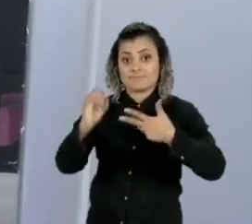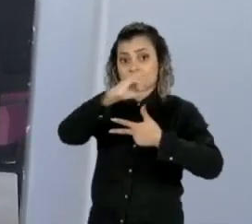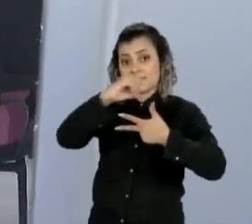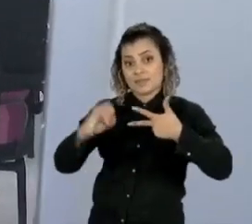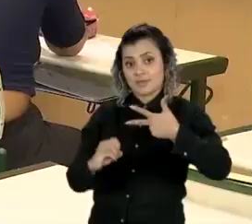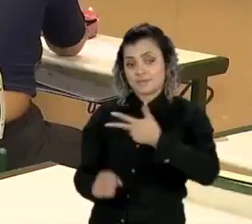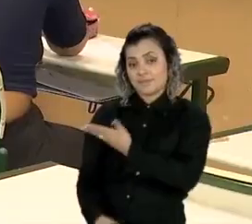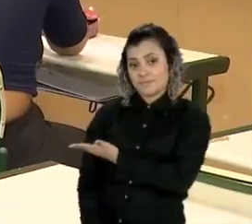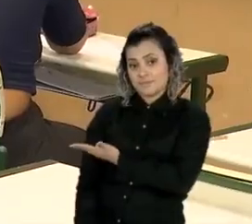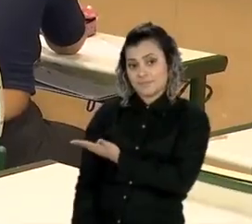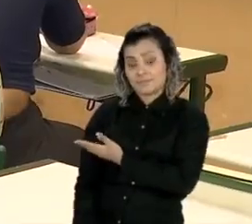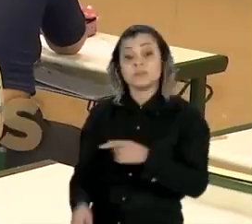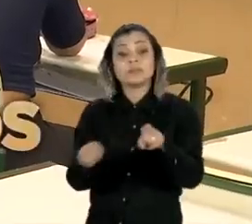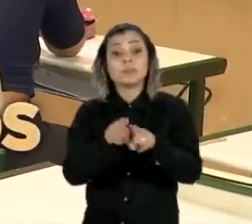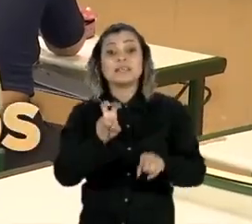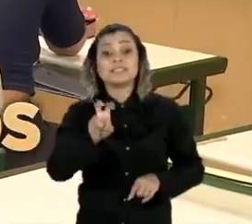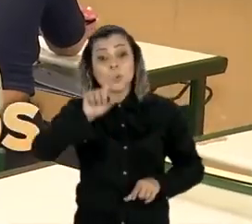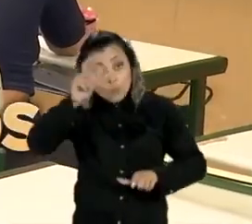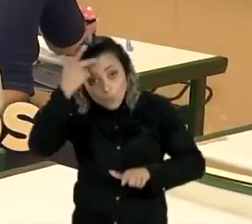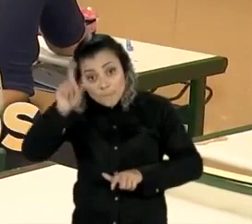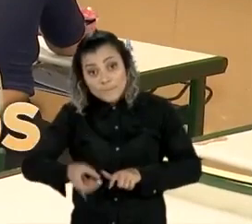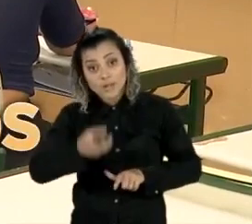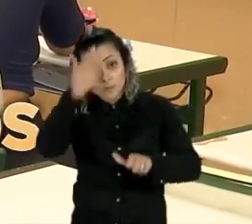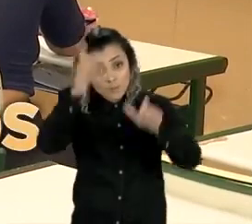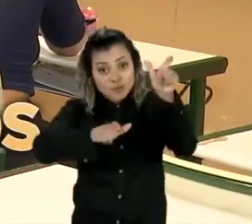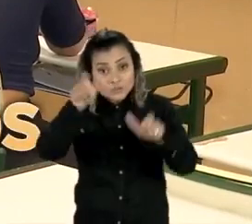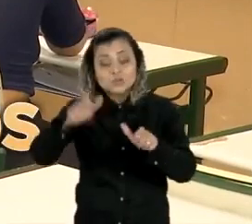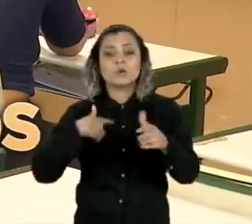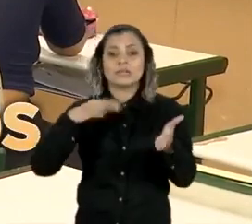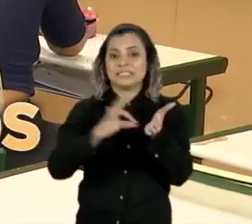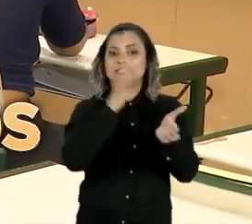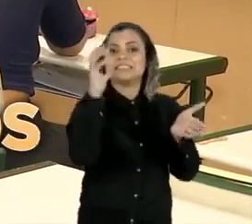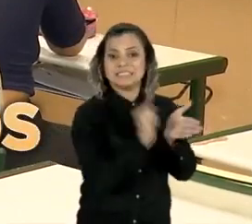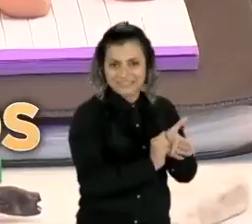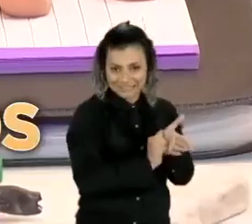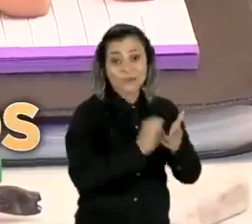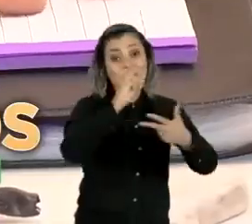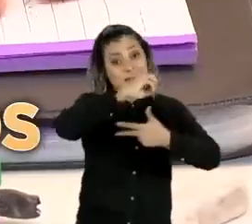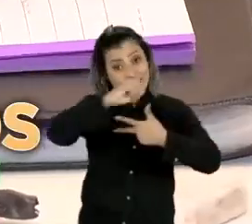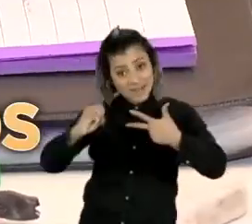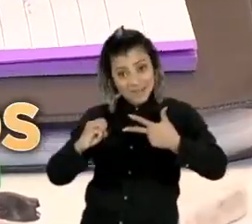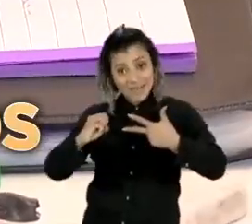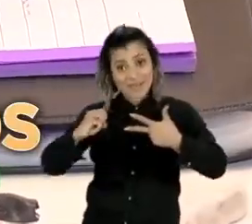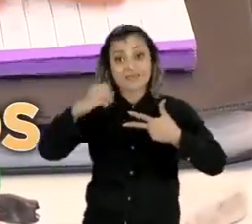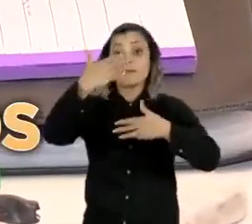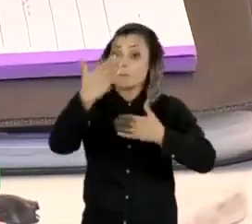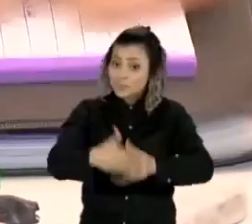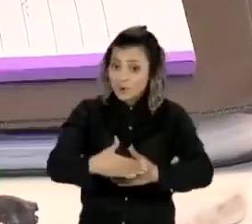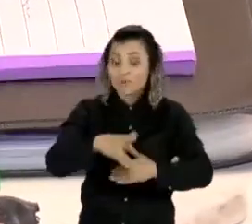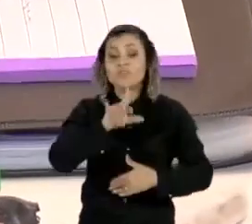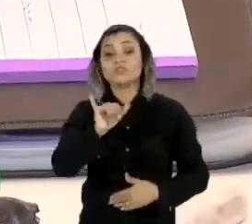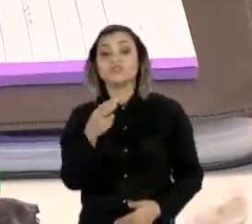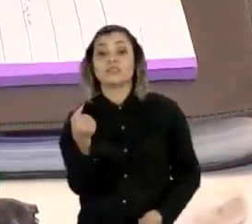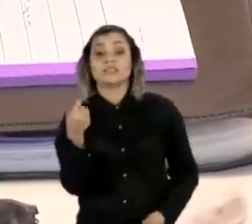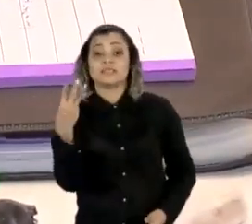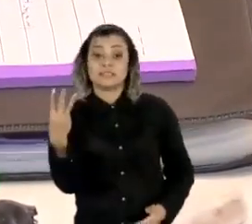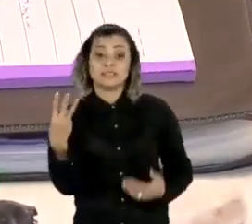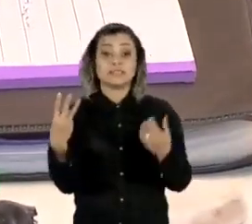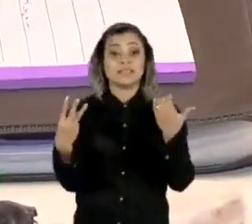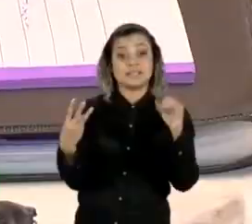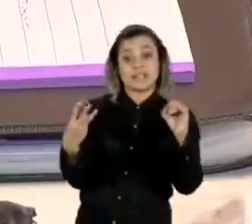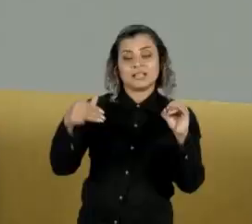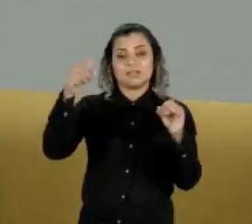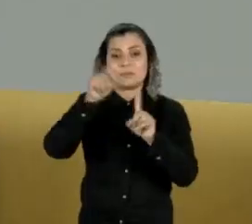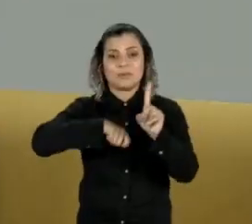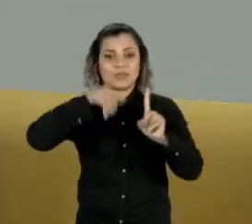de celular. Mais de 5 milhões de alunos estão inscritos no Enem neste ano, que será realizado nos dias 13 e 10 de novembro.